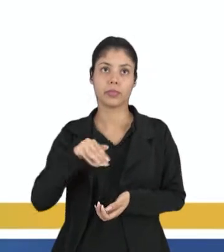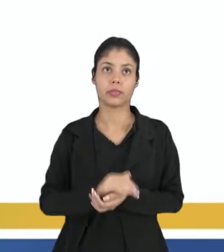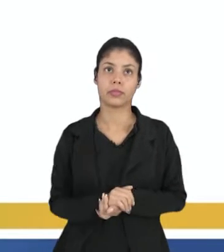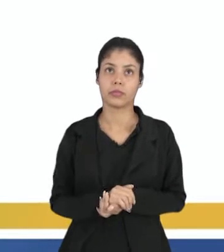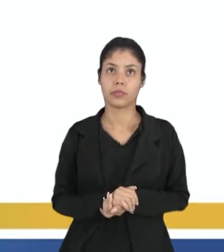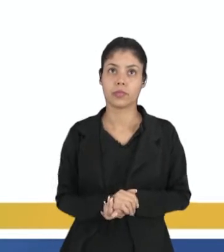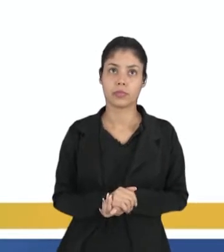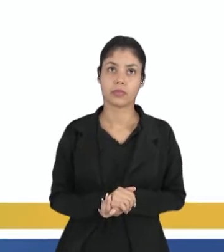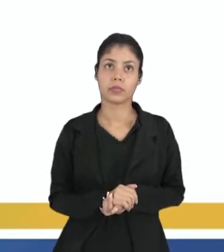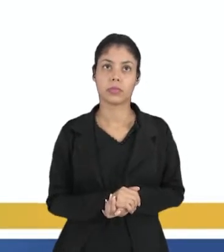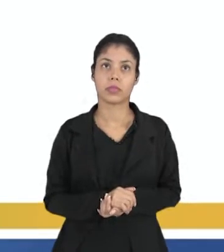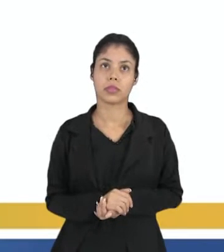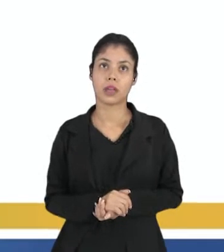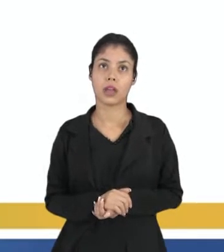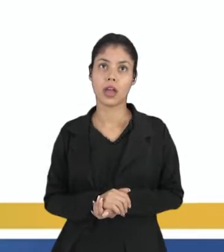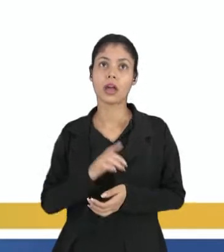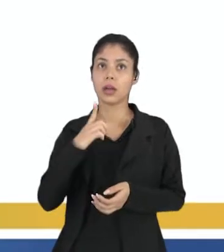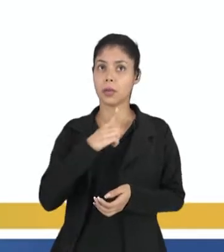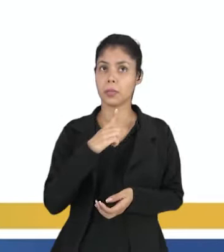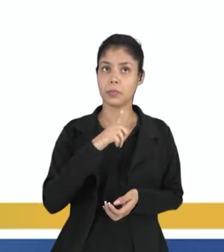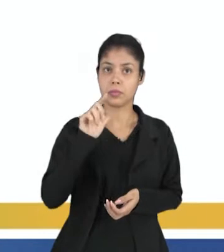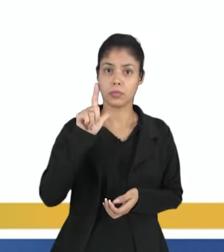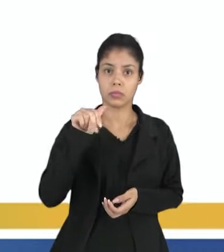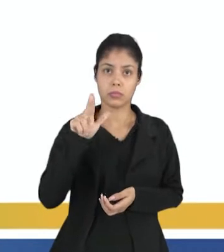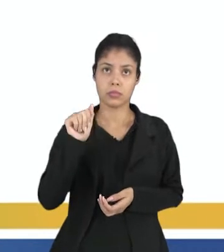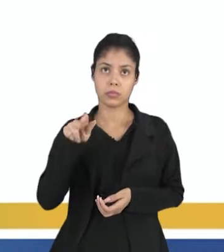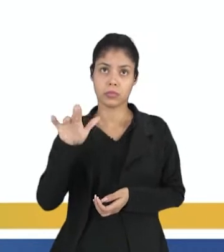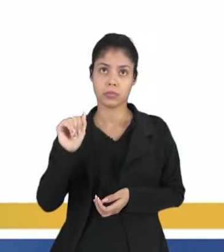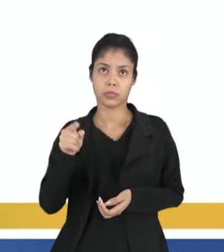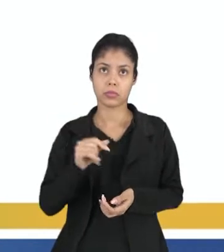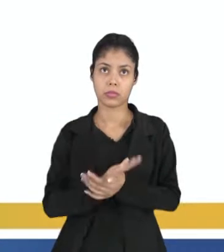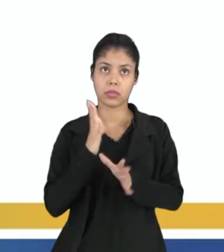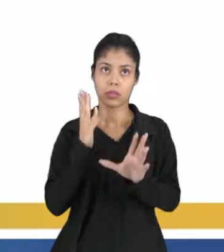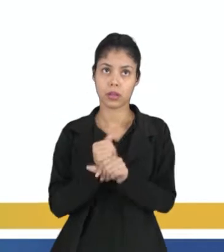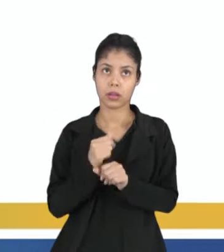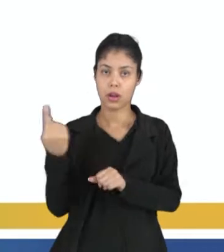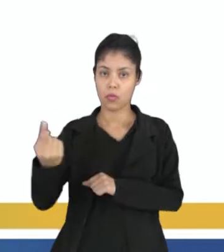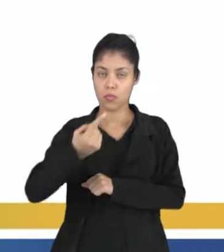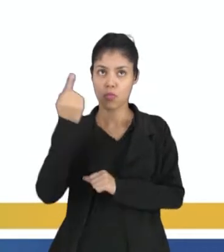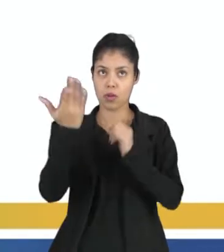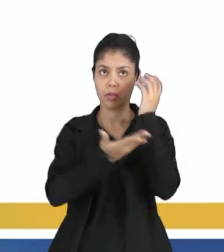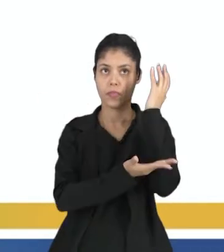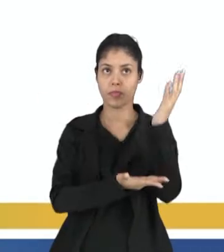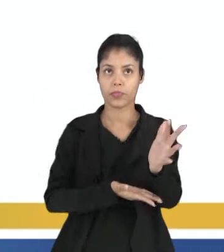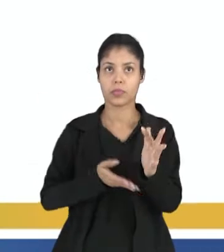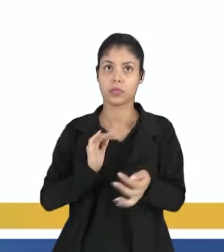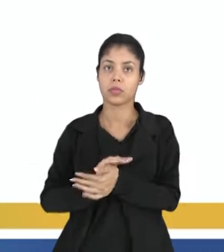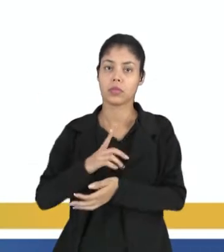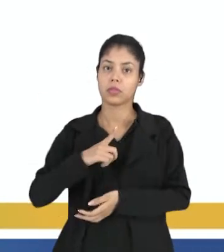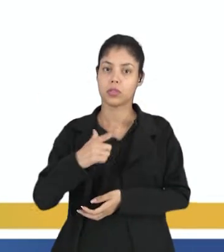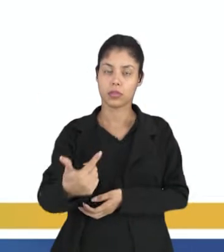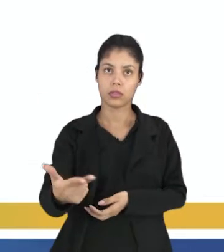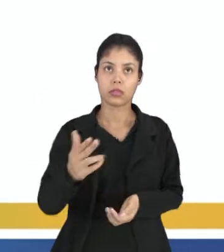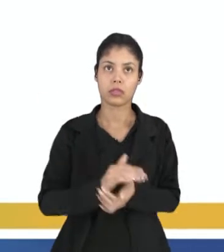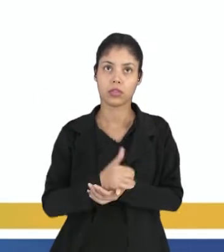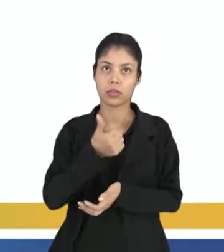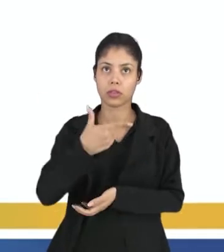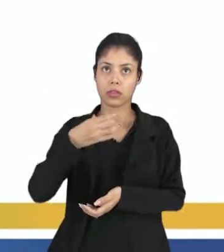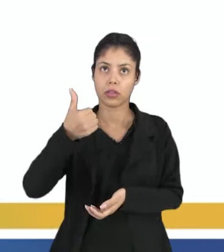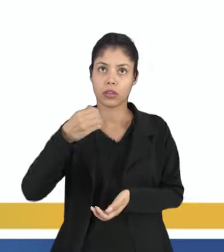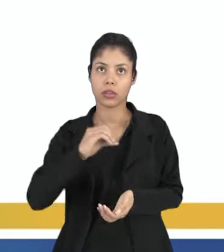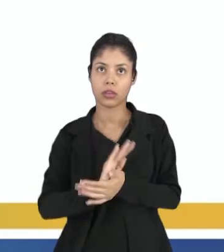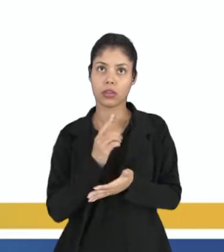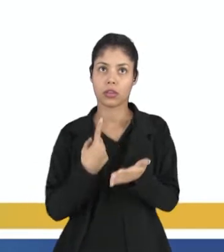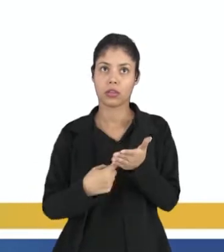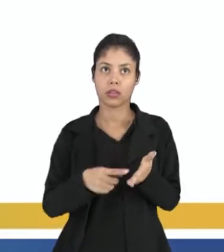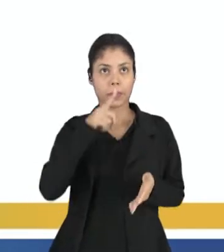IPAM. A seca provocada pela La Niña, também somada à alta do desmatamento, ocorrida desde